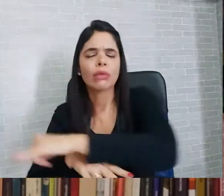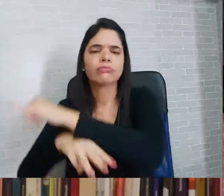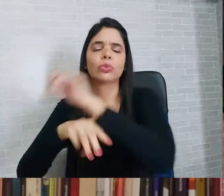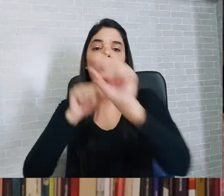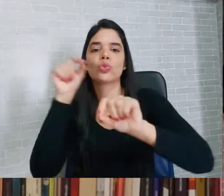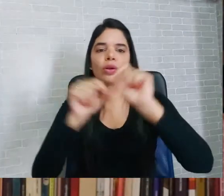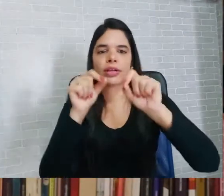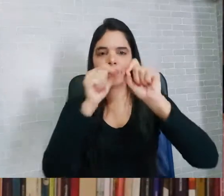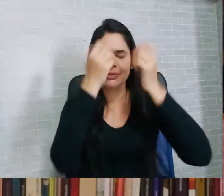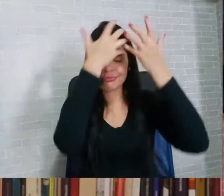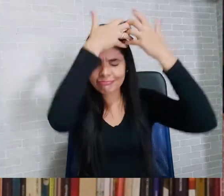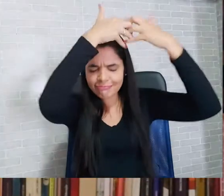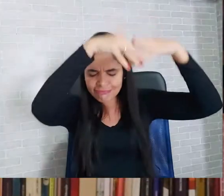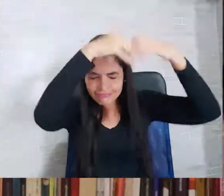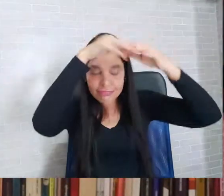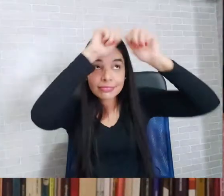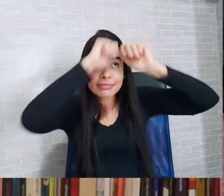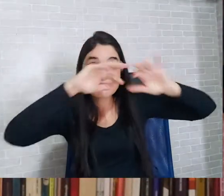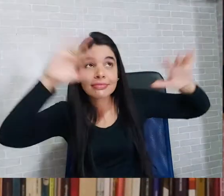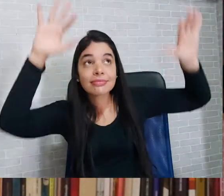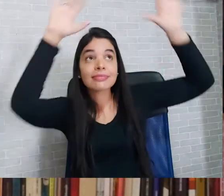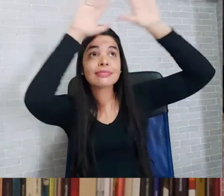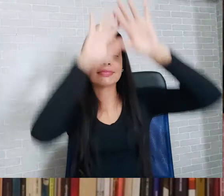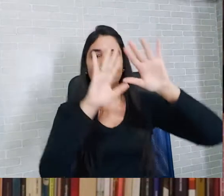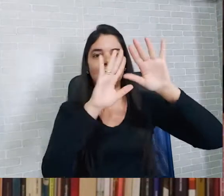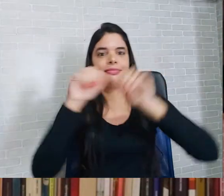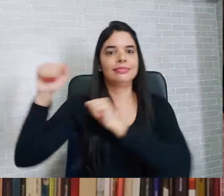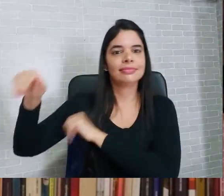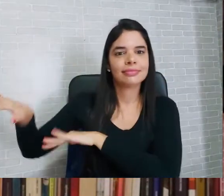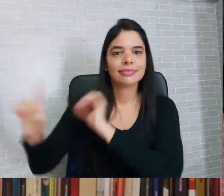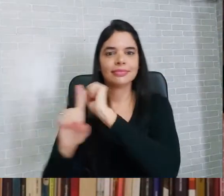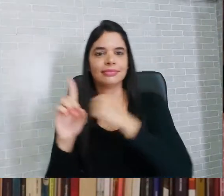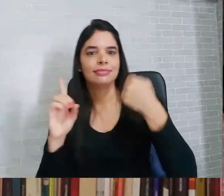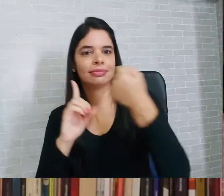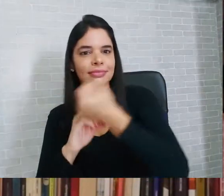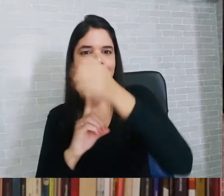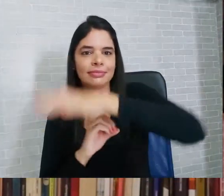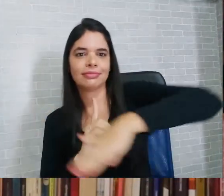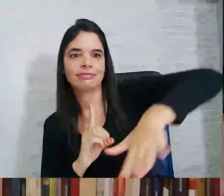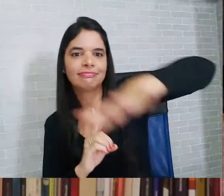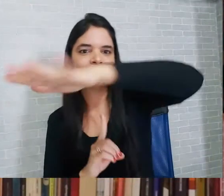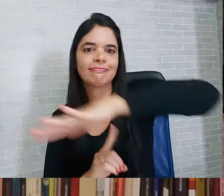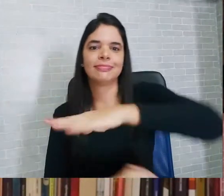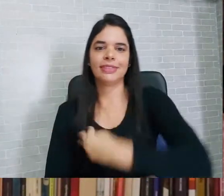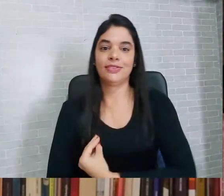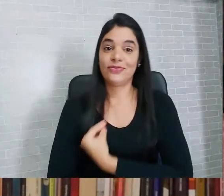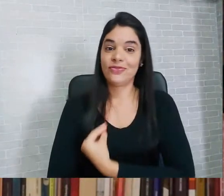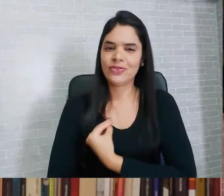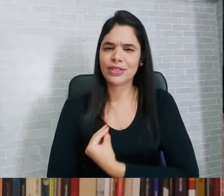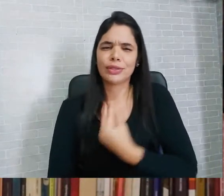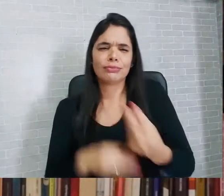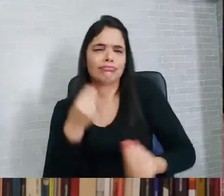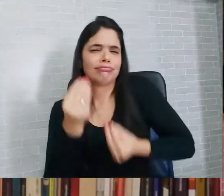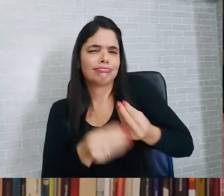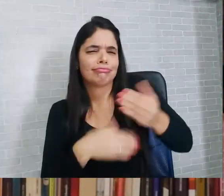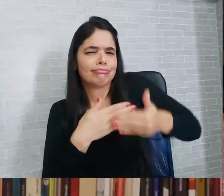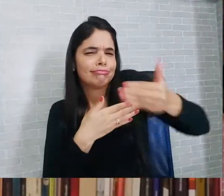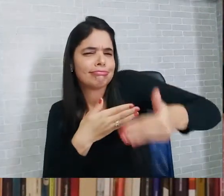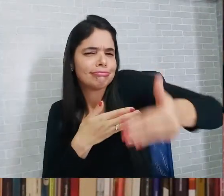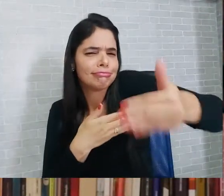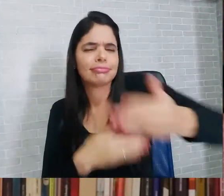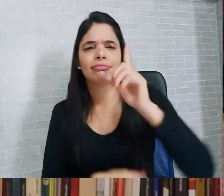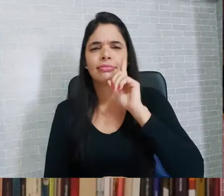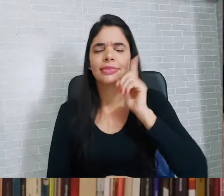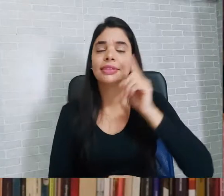e as realidades sociais na Guiana Francesa. Os modos de vida e os pensamentos